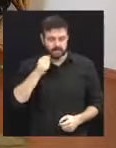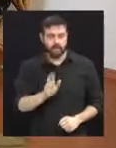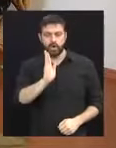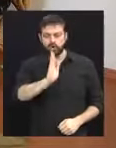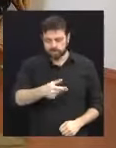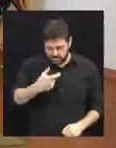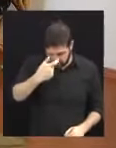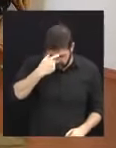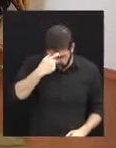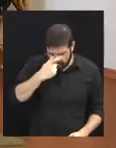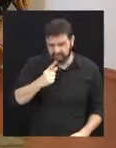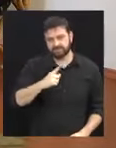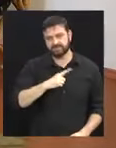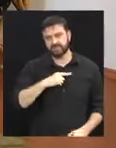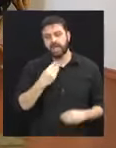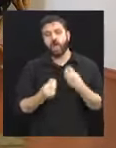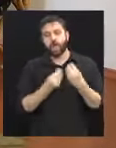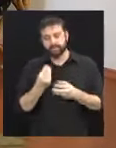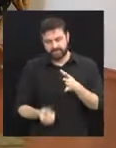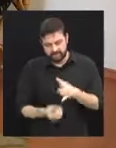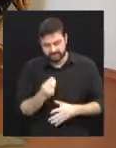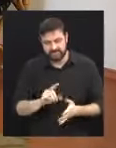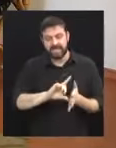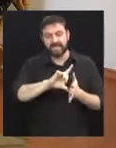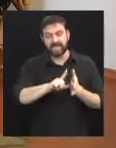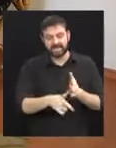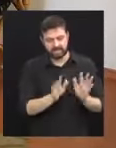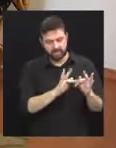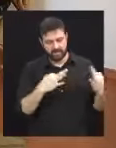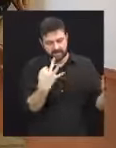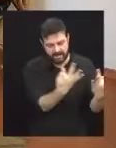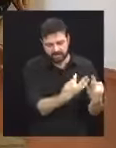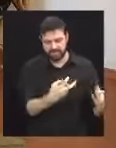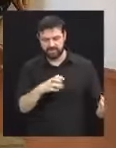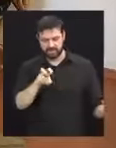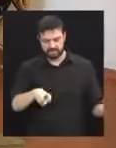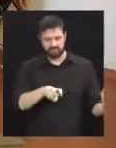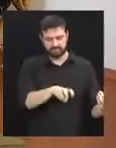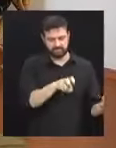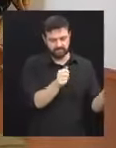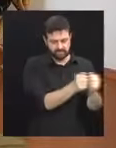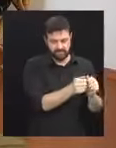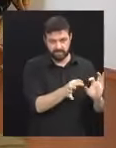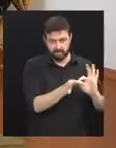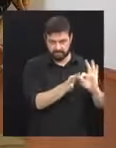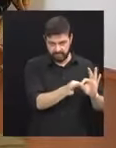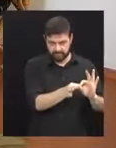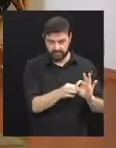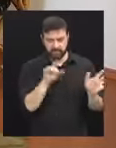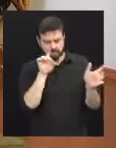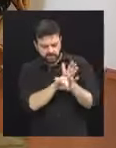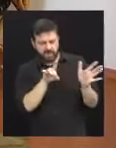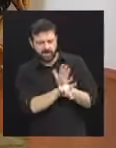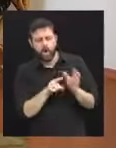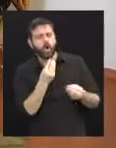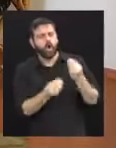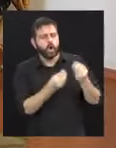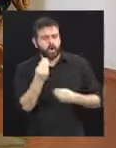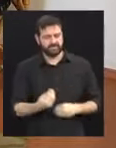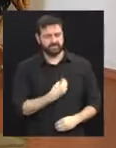tem uma consciência de como vai ser a vida depois que inserir esse animal em família. Então, esse questionário pergunta algumas coisas do